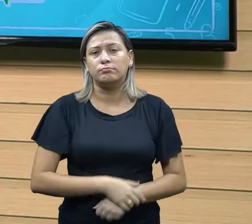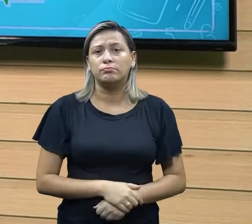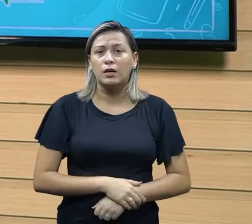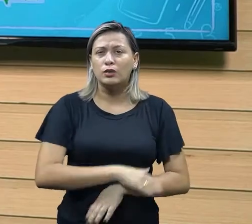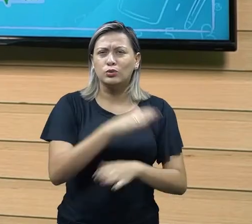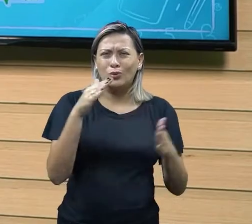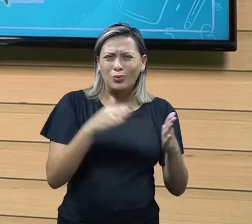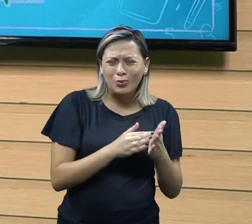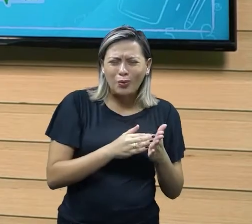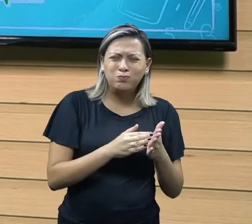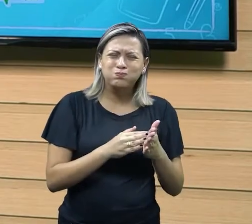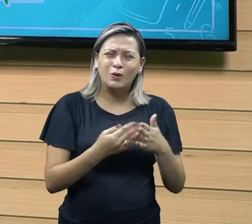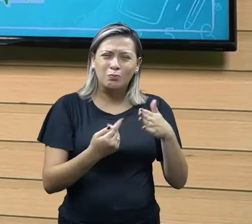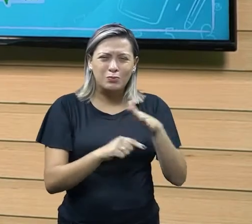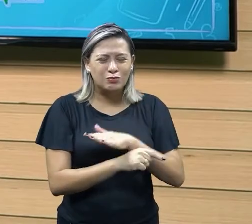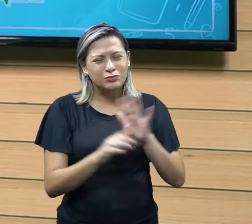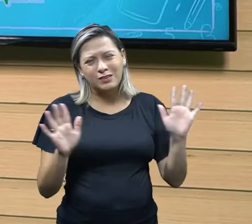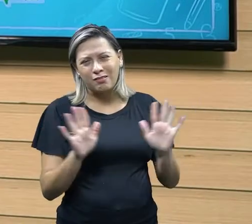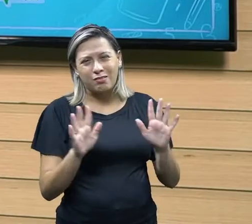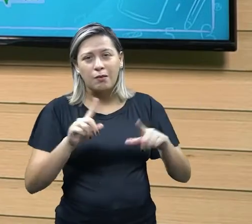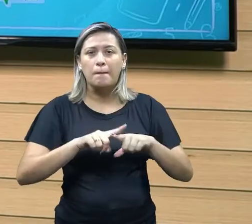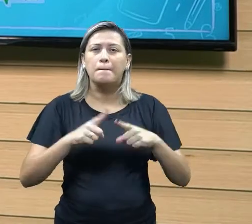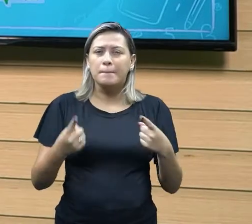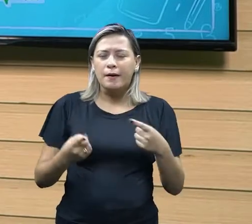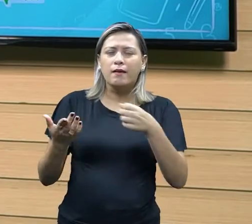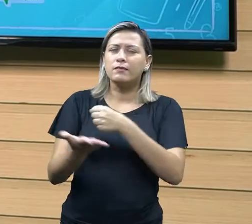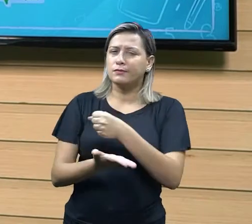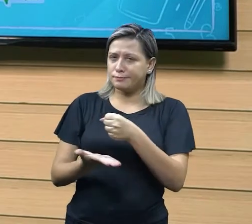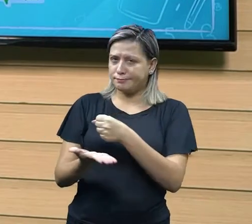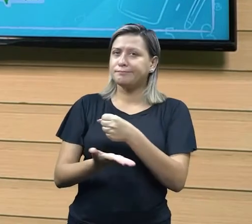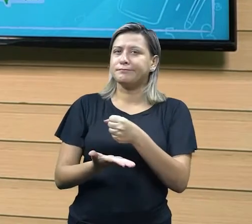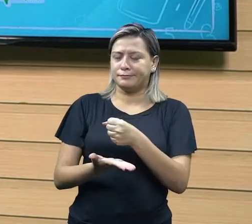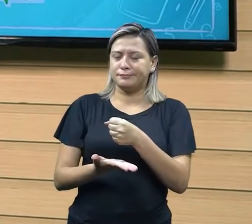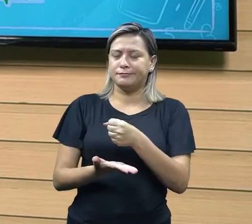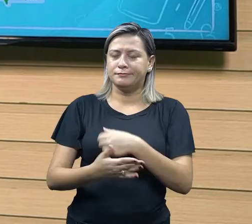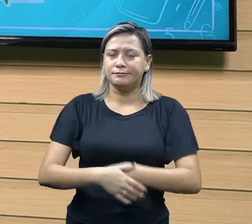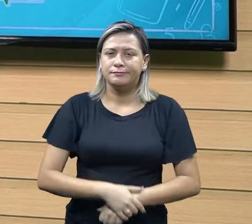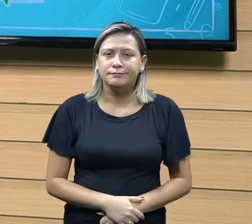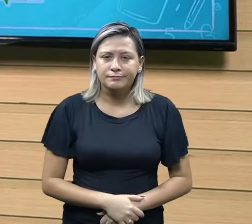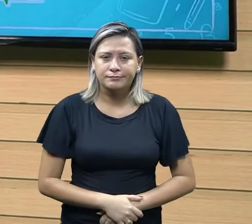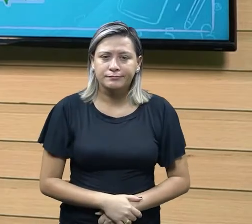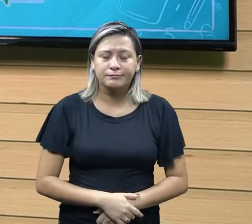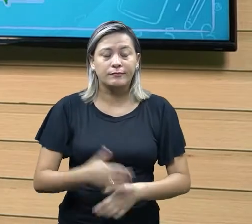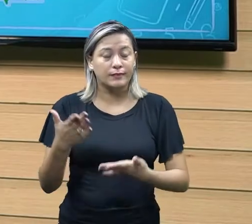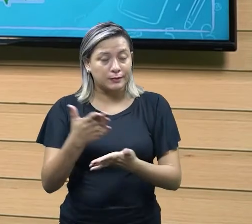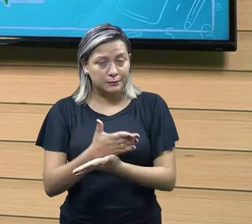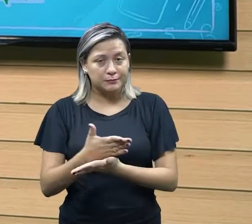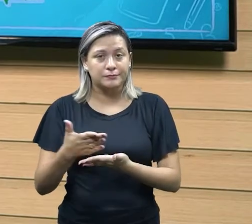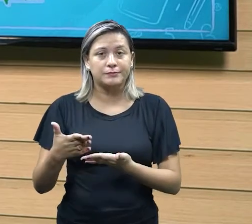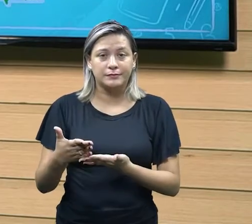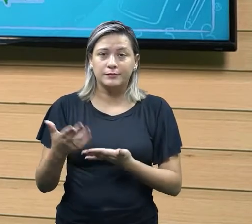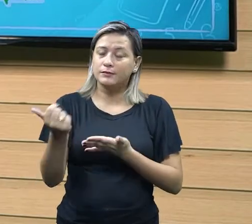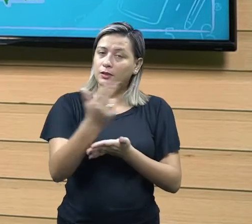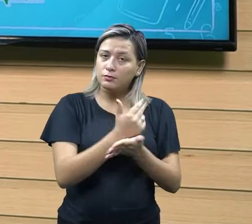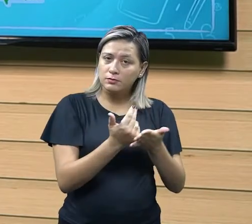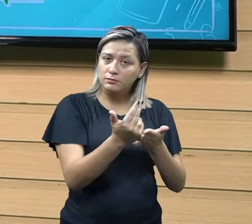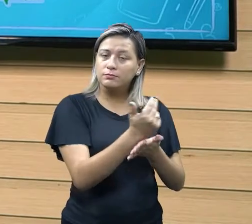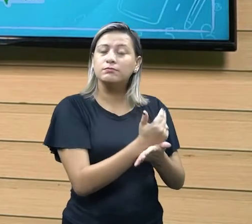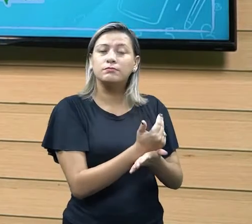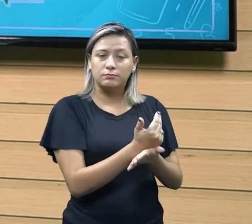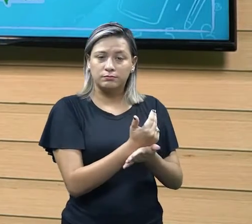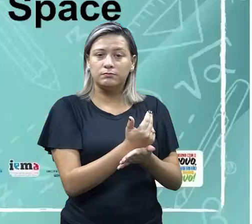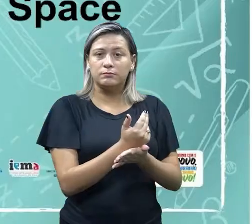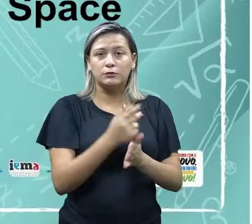todos, mas alguns comandos básicos que a gente vai poder trabalhar e assim dar início a alguns desenhos dos